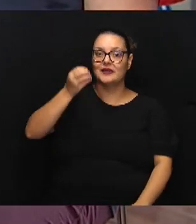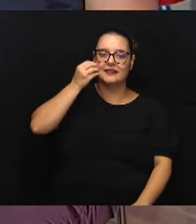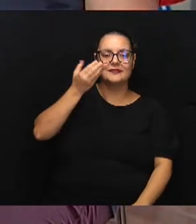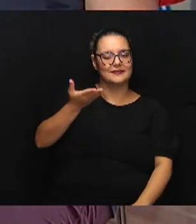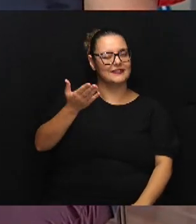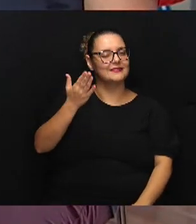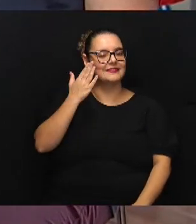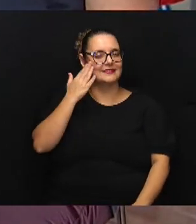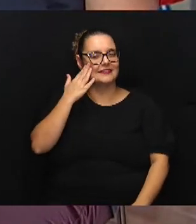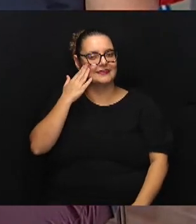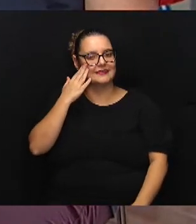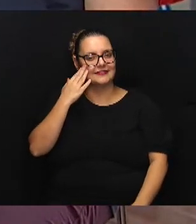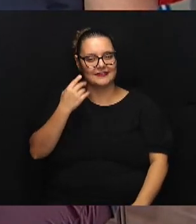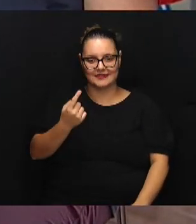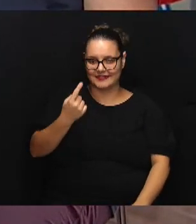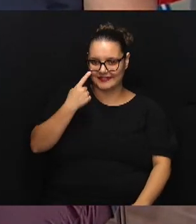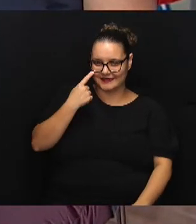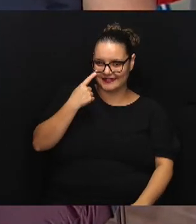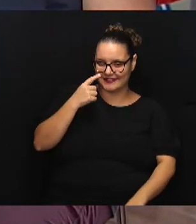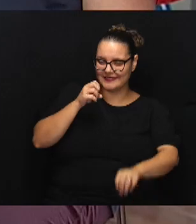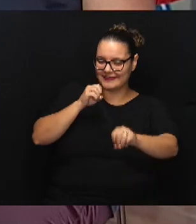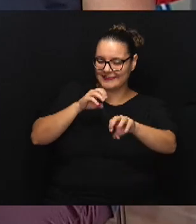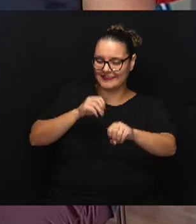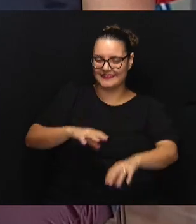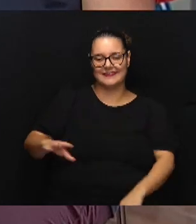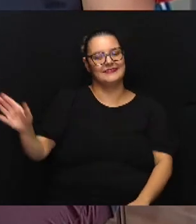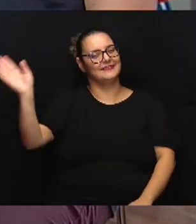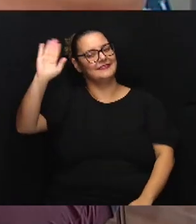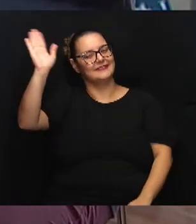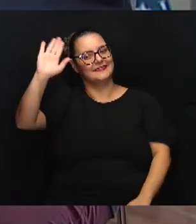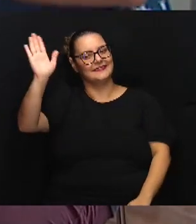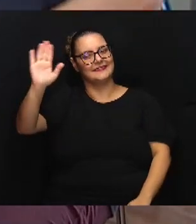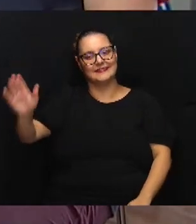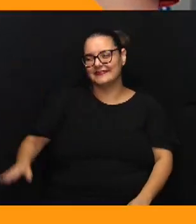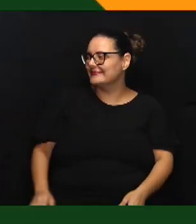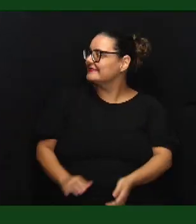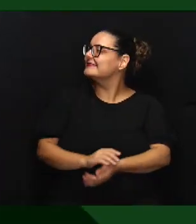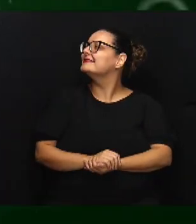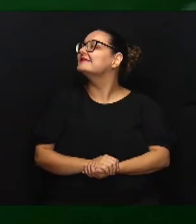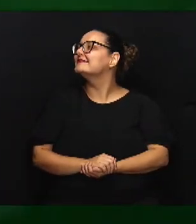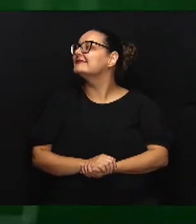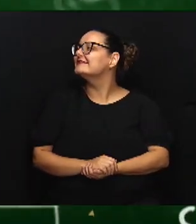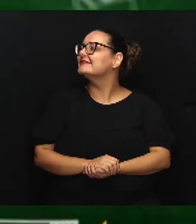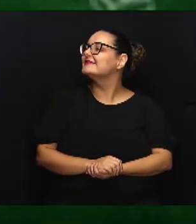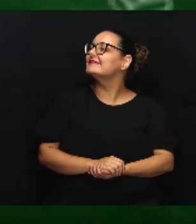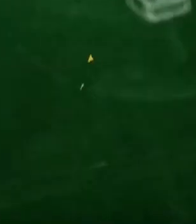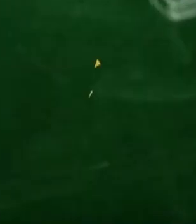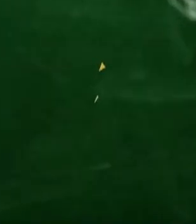claro, que já sabe, tô sempre, de olho na educação. Tchau.